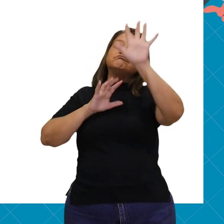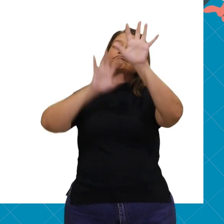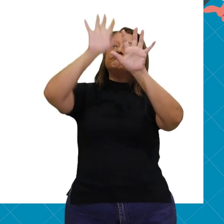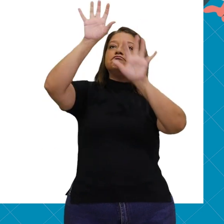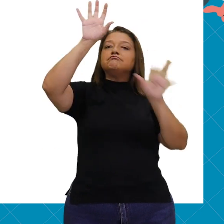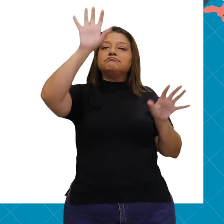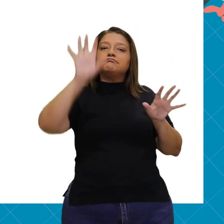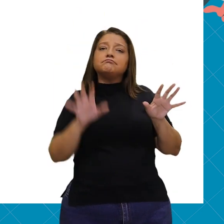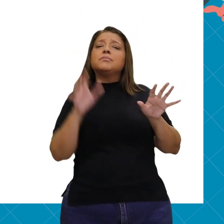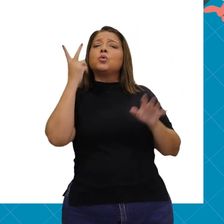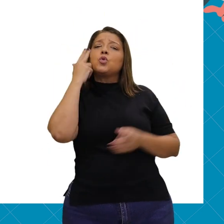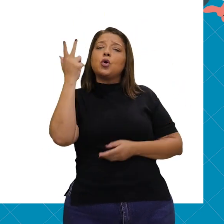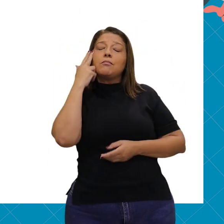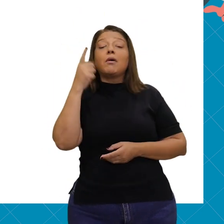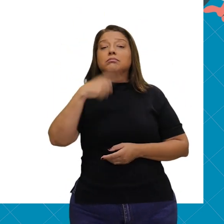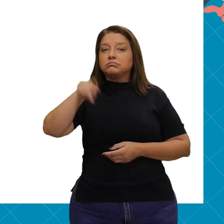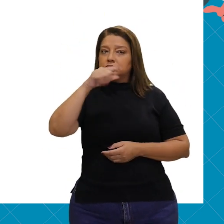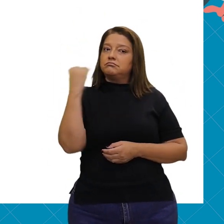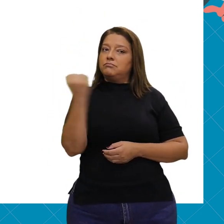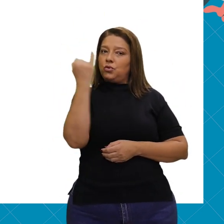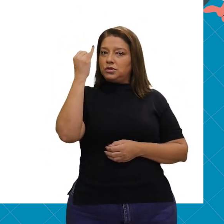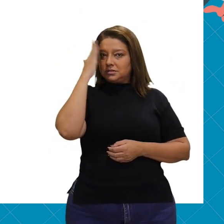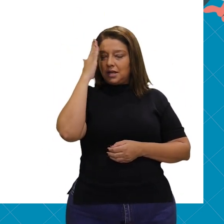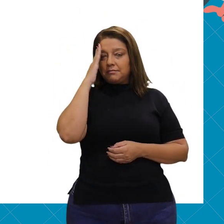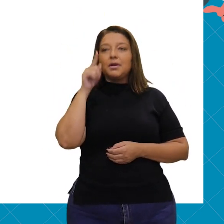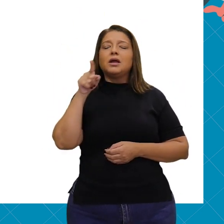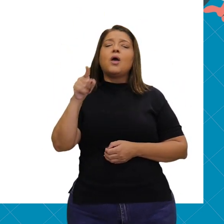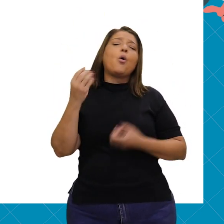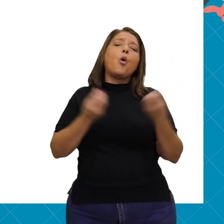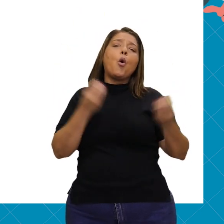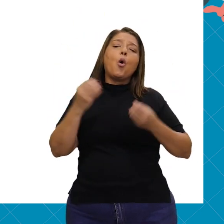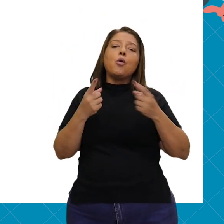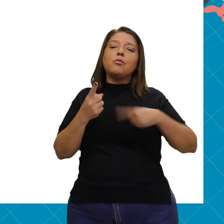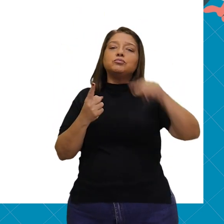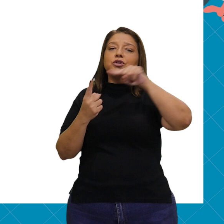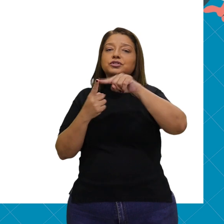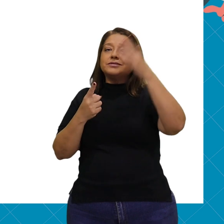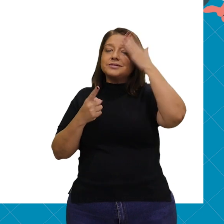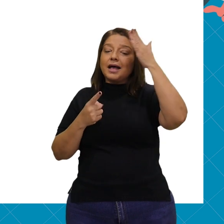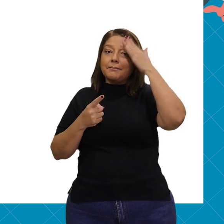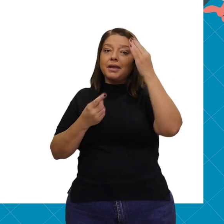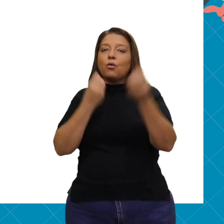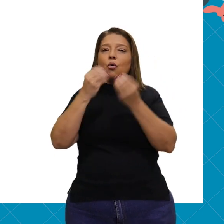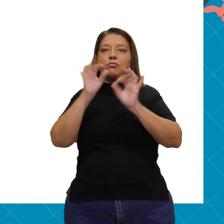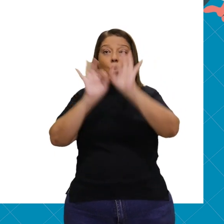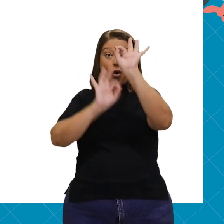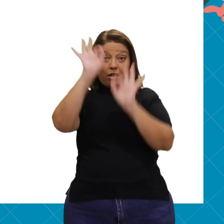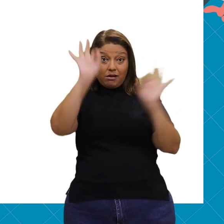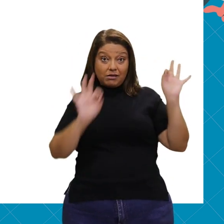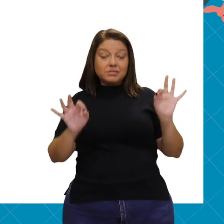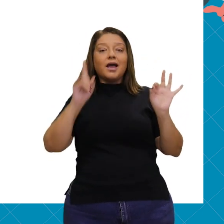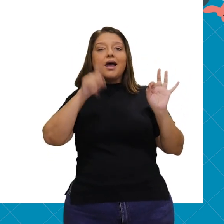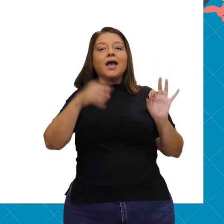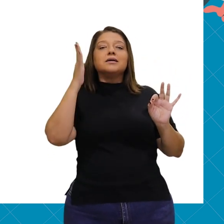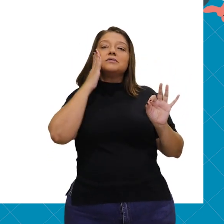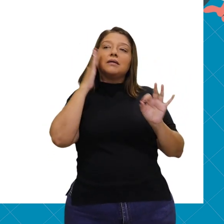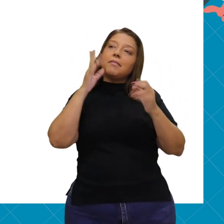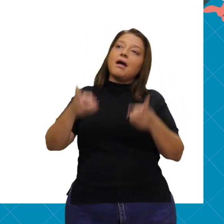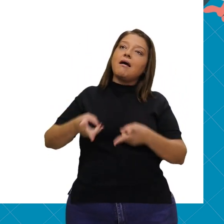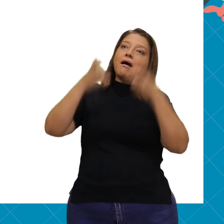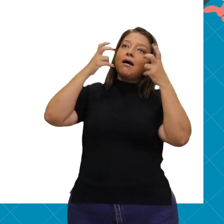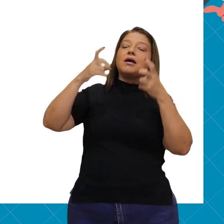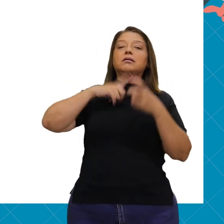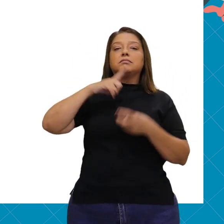muito importante, não se esqueça. Então, os principais critérios para a realização desta regionalização foram as características físicas